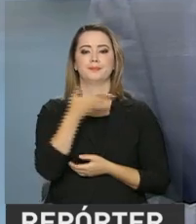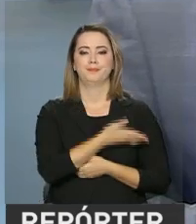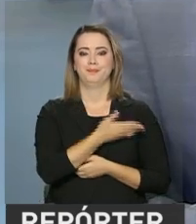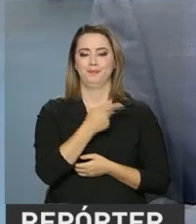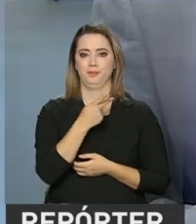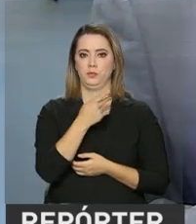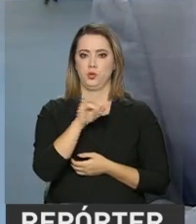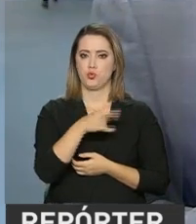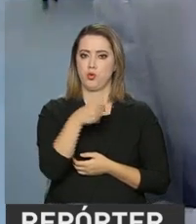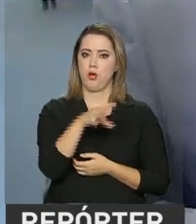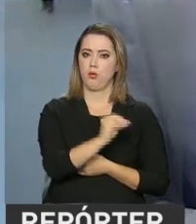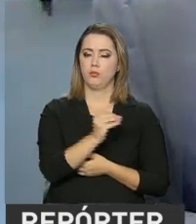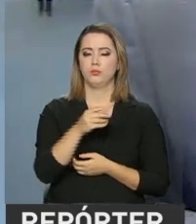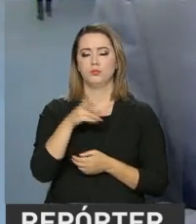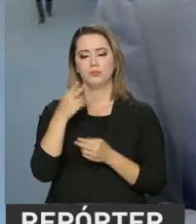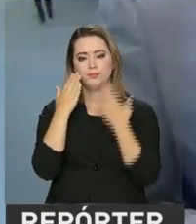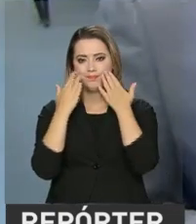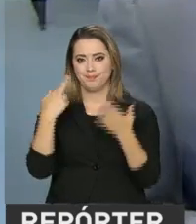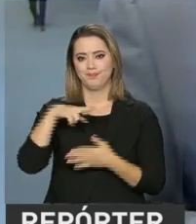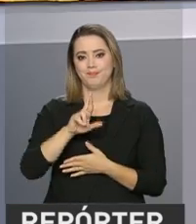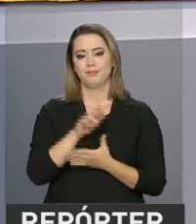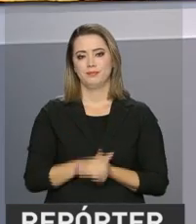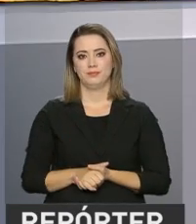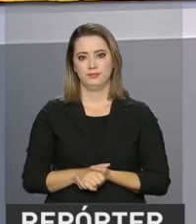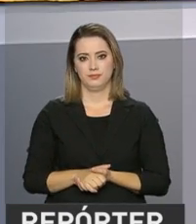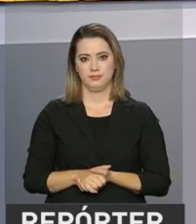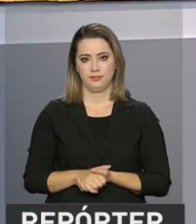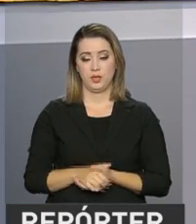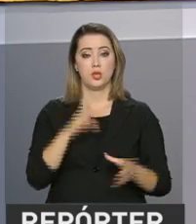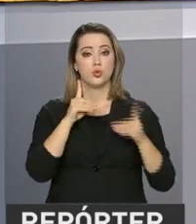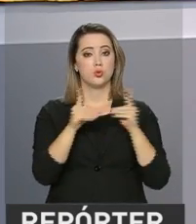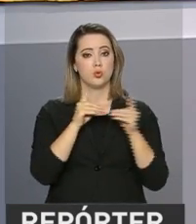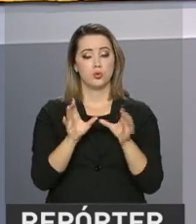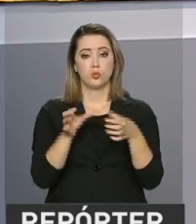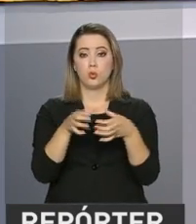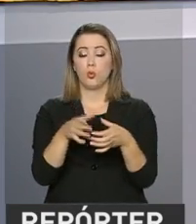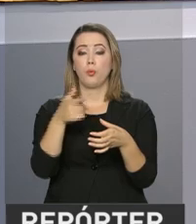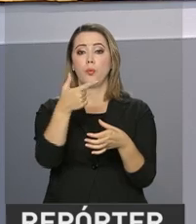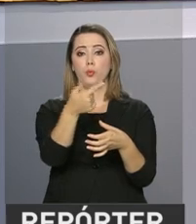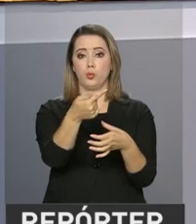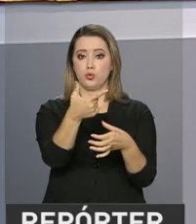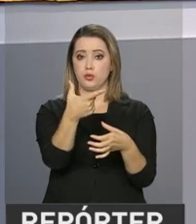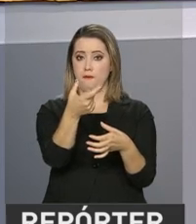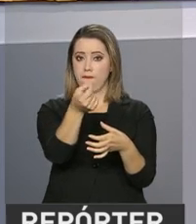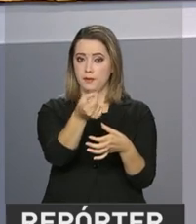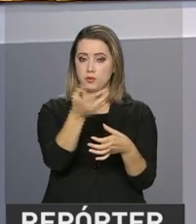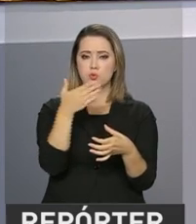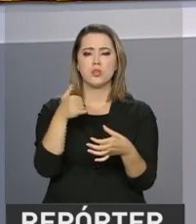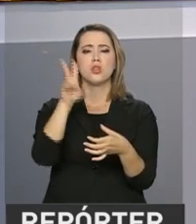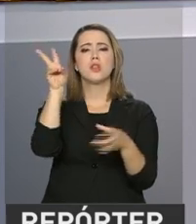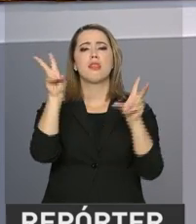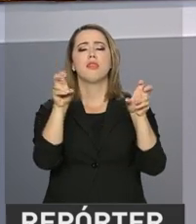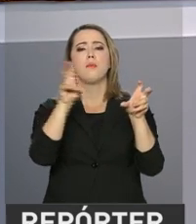Alemanha, João Pedro Neto para a TV NBR. E as discussões da cúpula do G20 na Alemanha abrangem vários